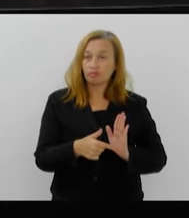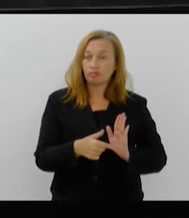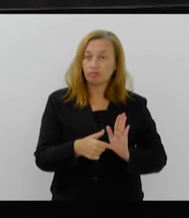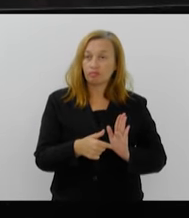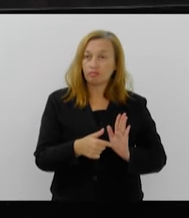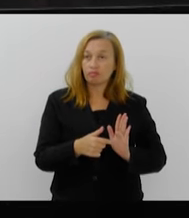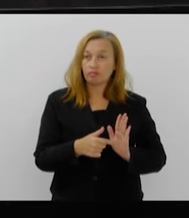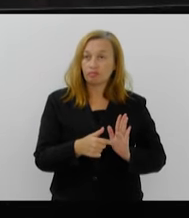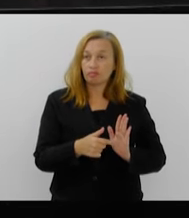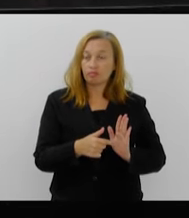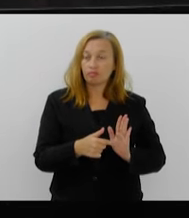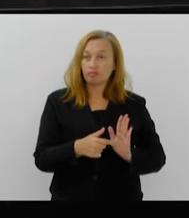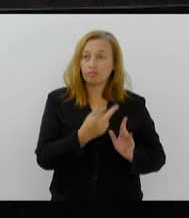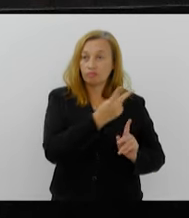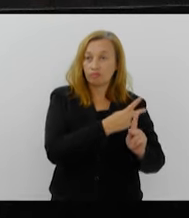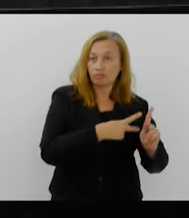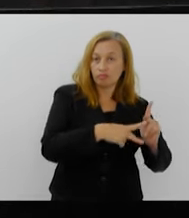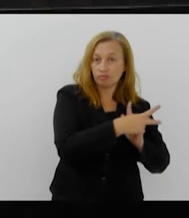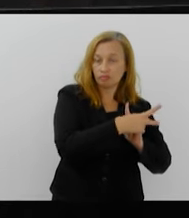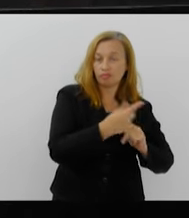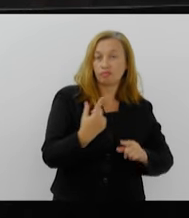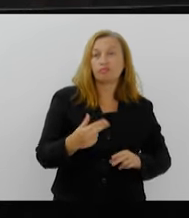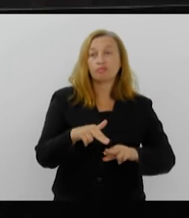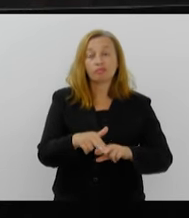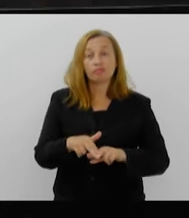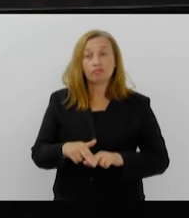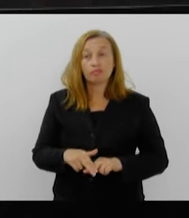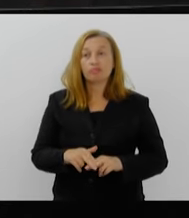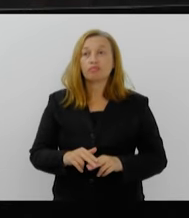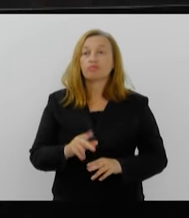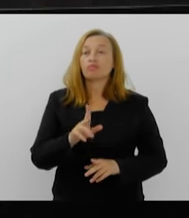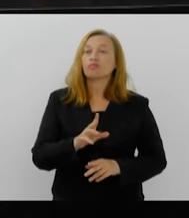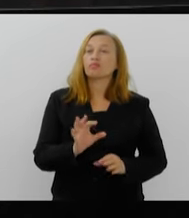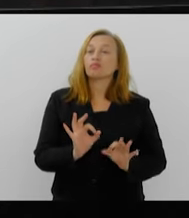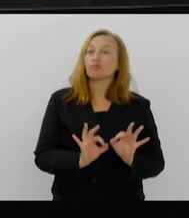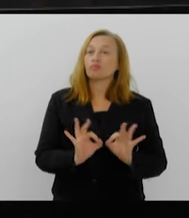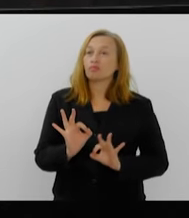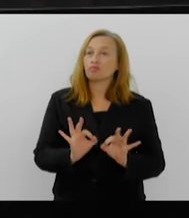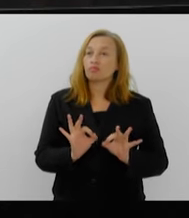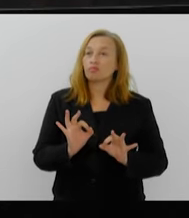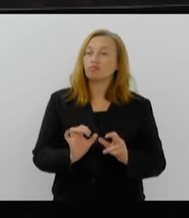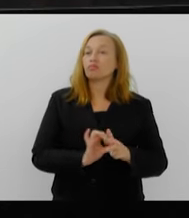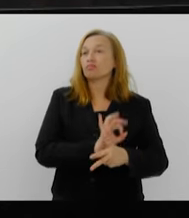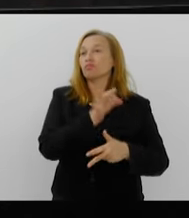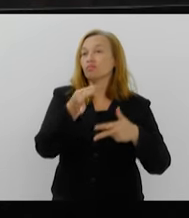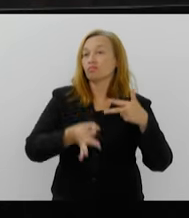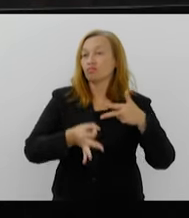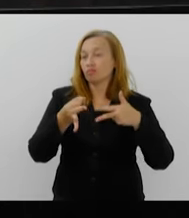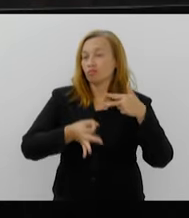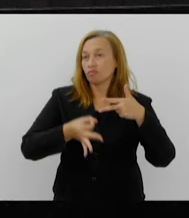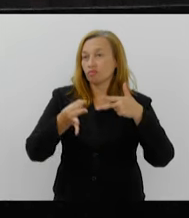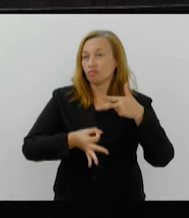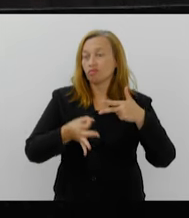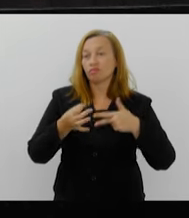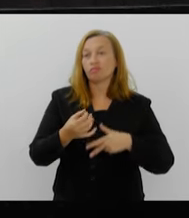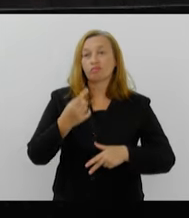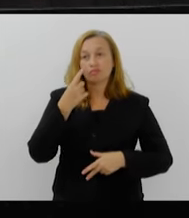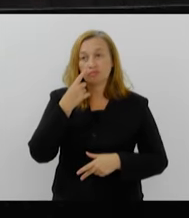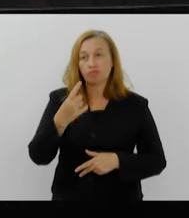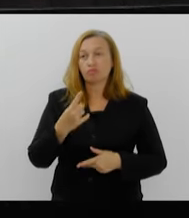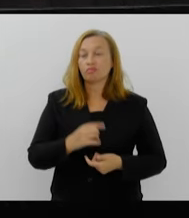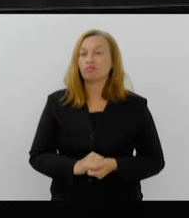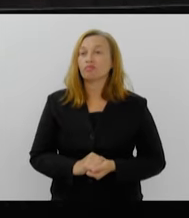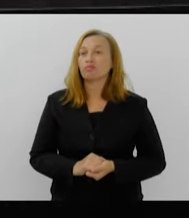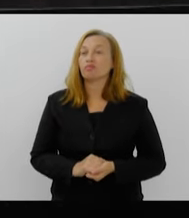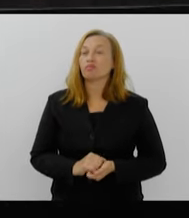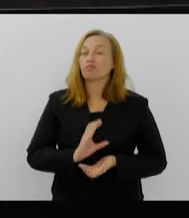da Previdência Social, por conta, inclusive, do ordenamento jurídico que prevê a